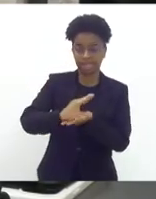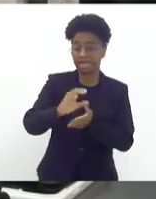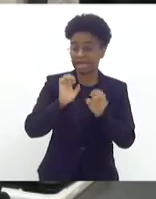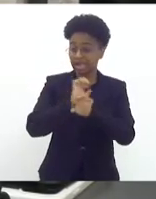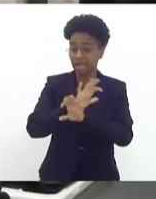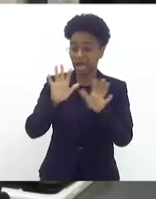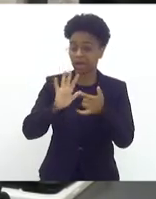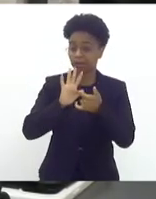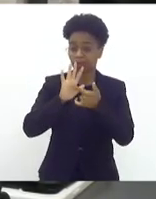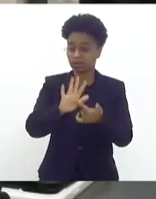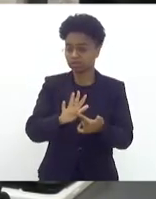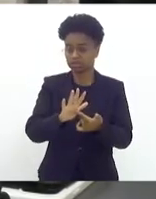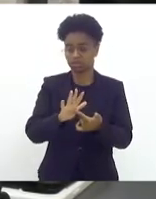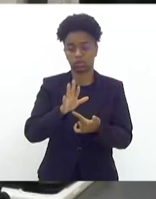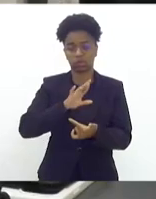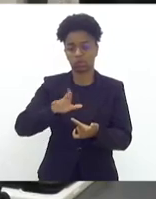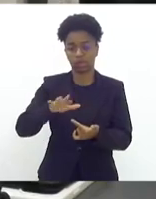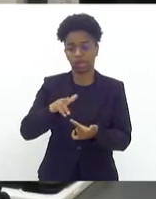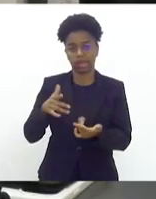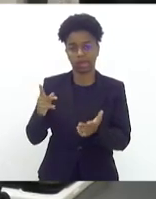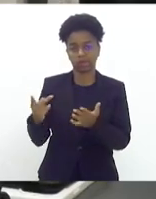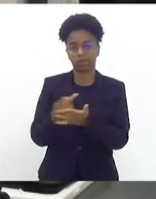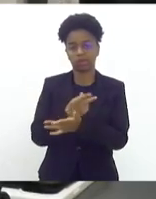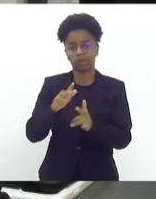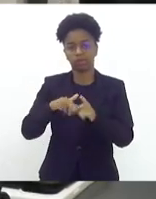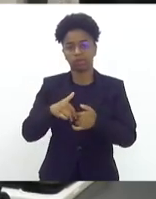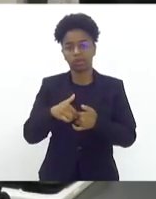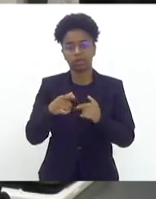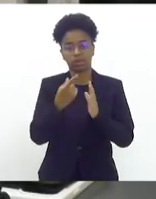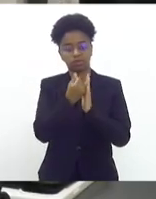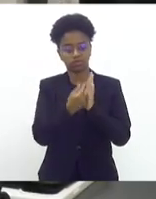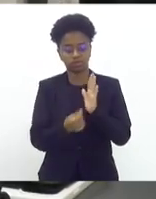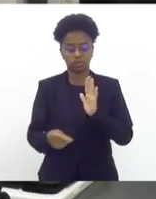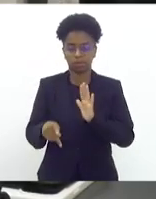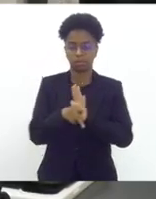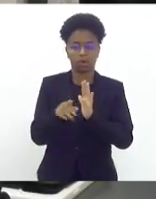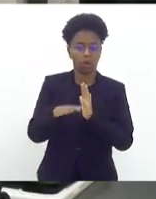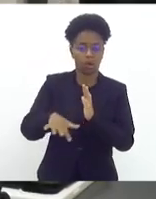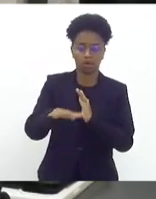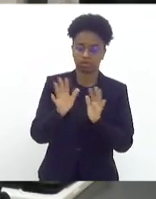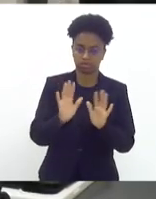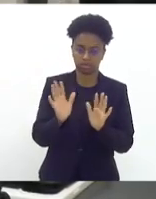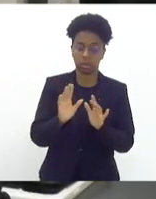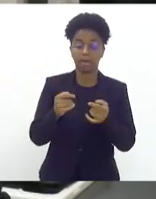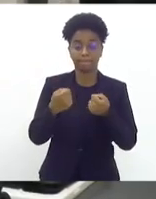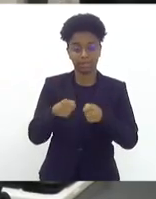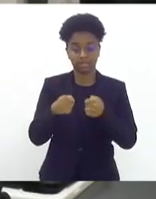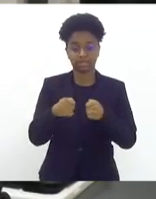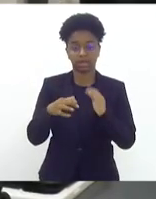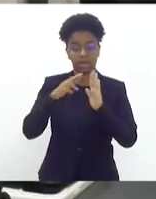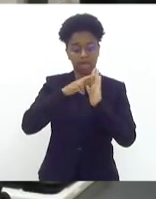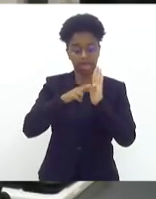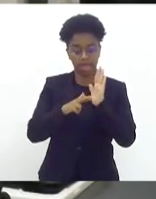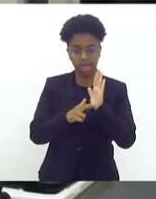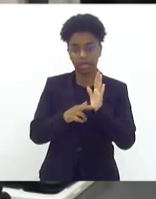definida, não essa fonte de custeio que correrá por conta de dotação orçamentária própria de forma genérica. precisa não